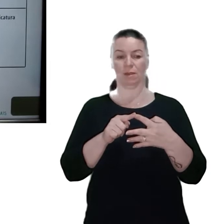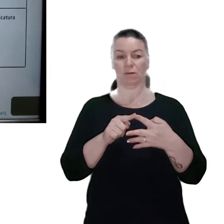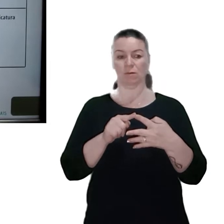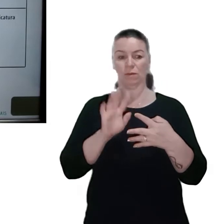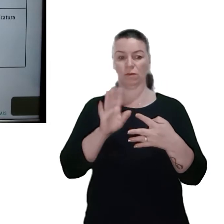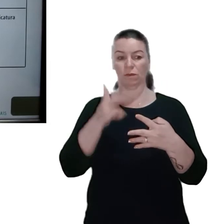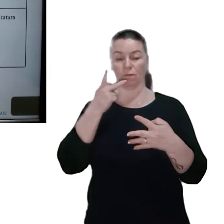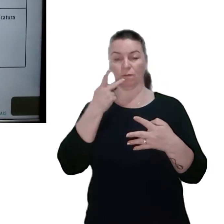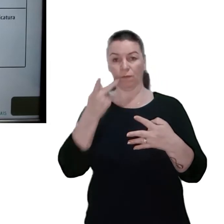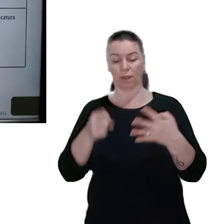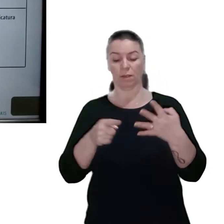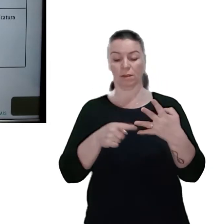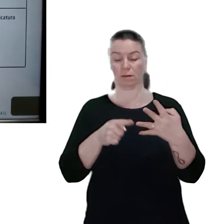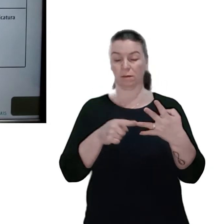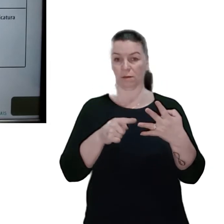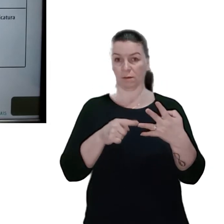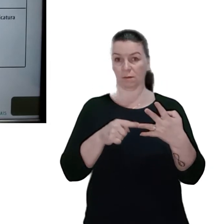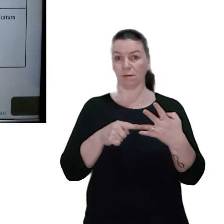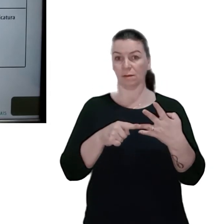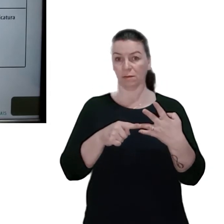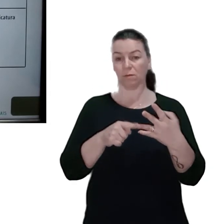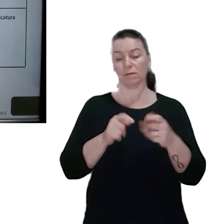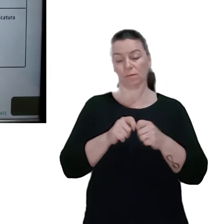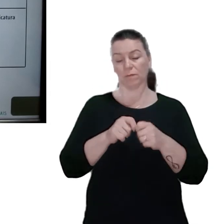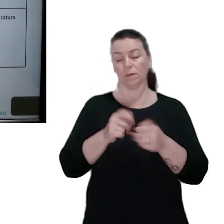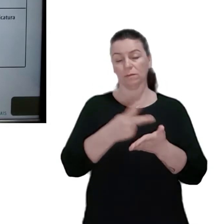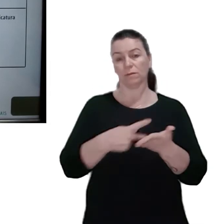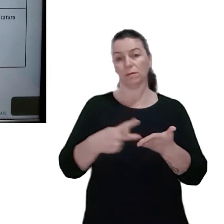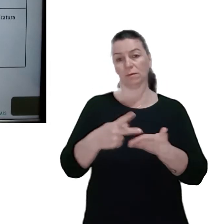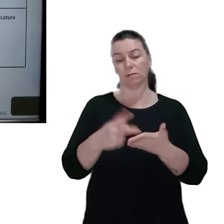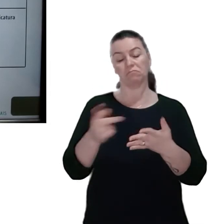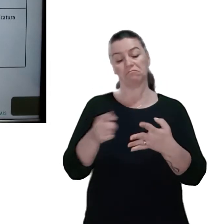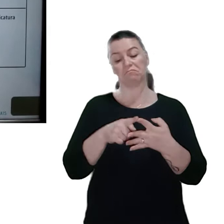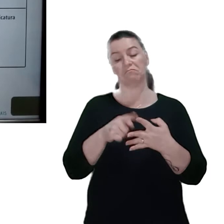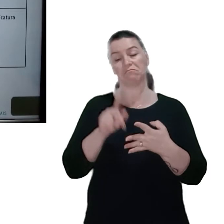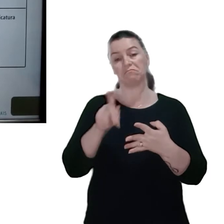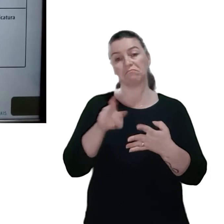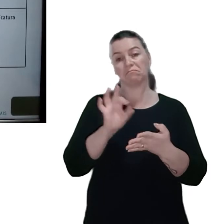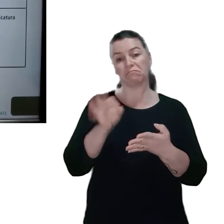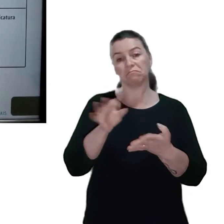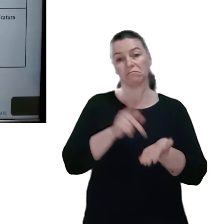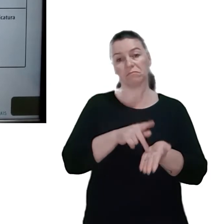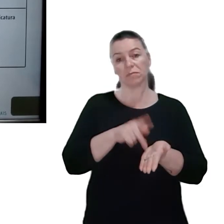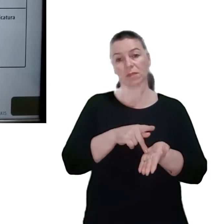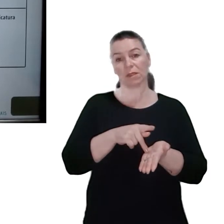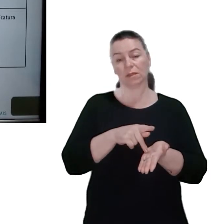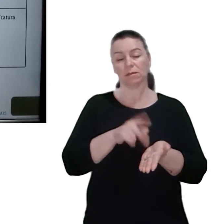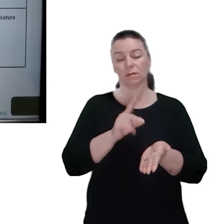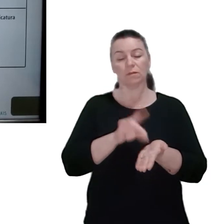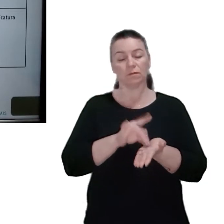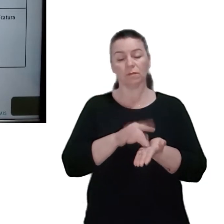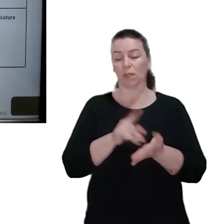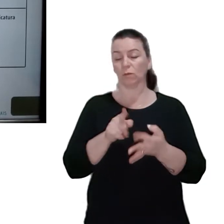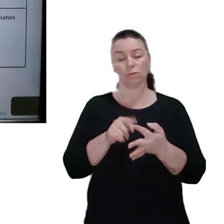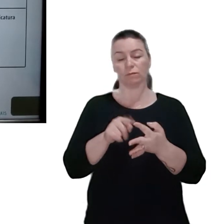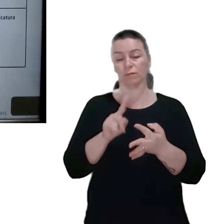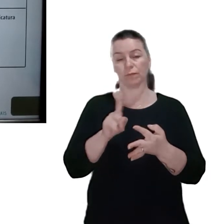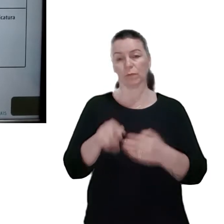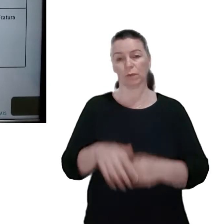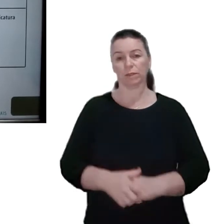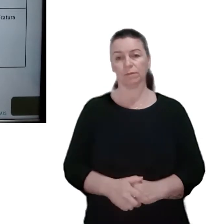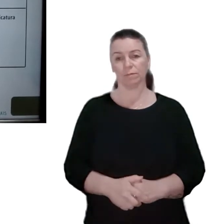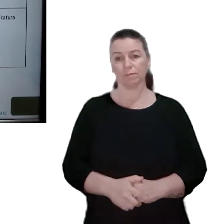considera que Carlos que fez a caricatura, a declaração de Ana é verdadeira. De fato, não foi ela.